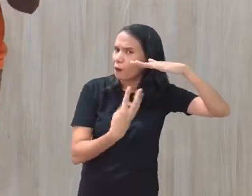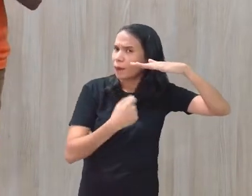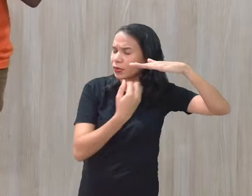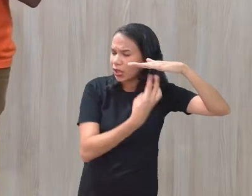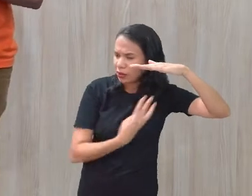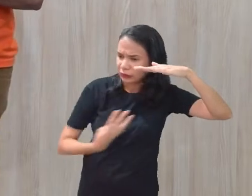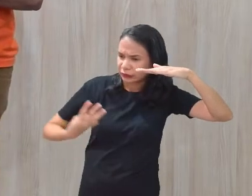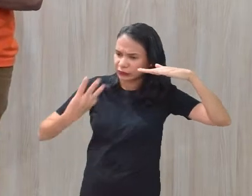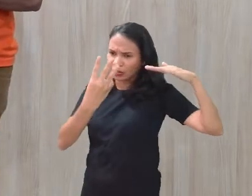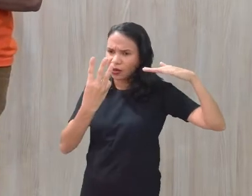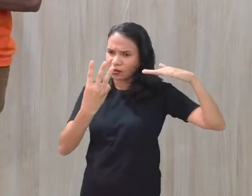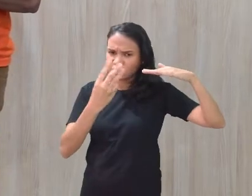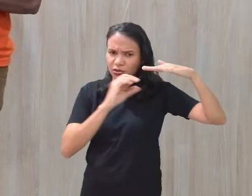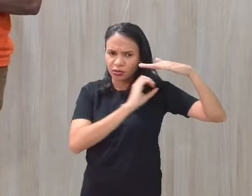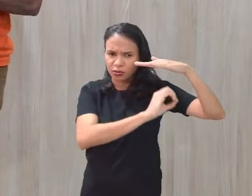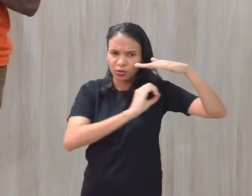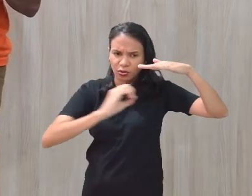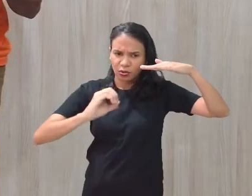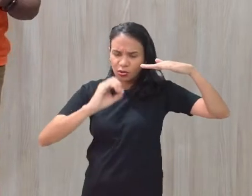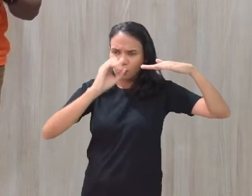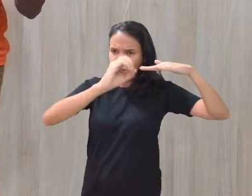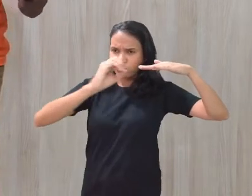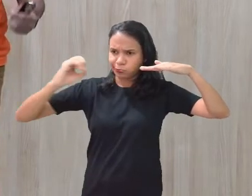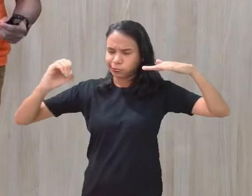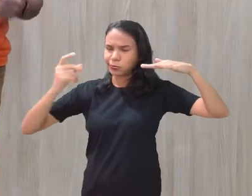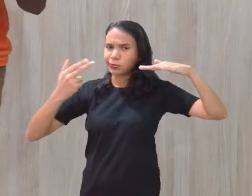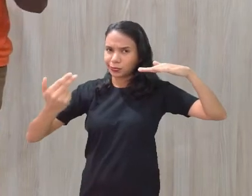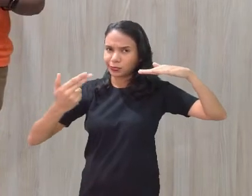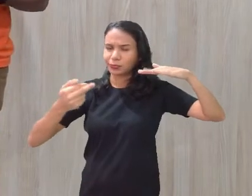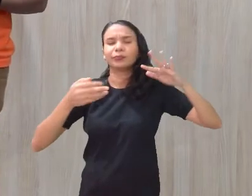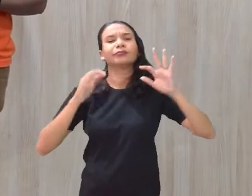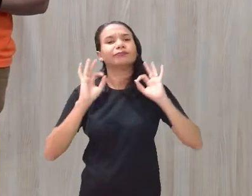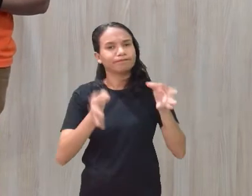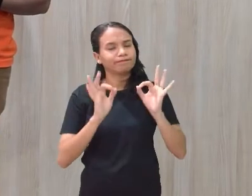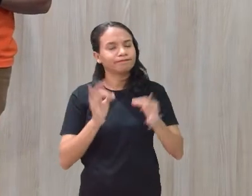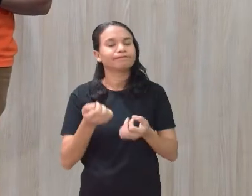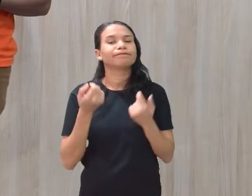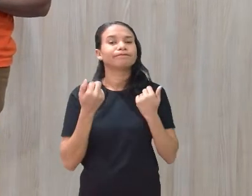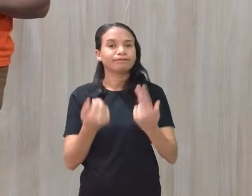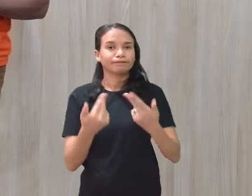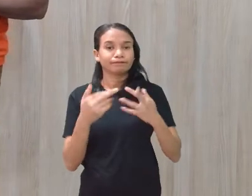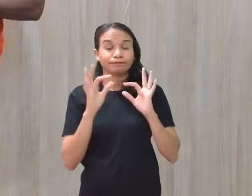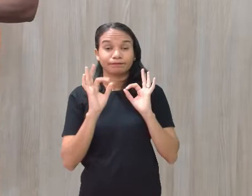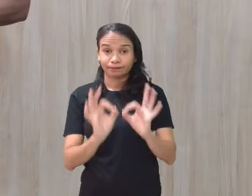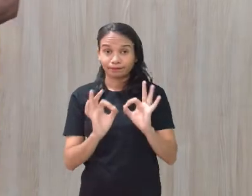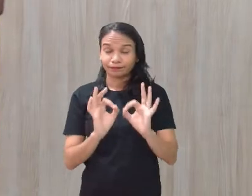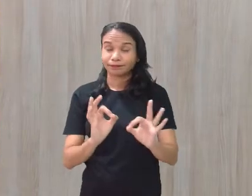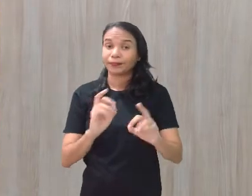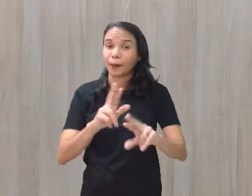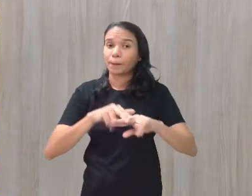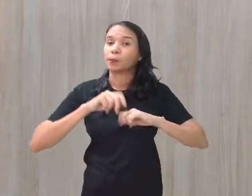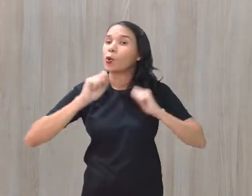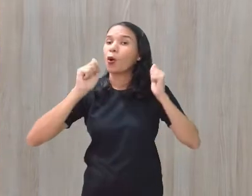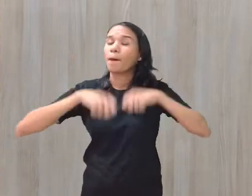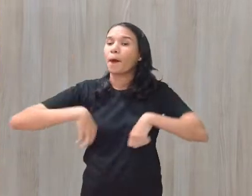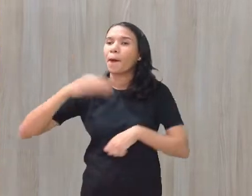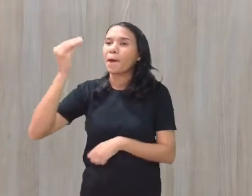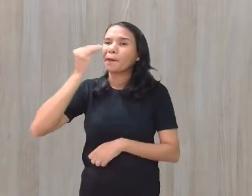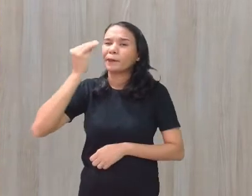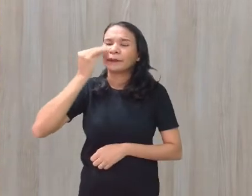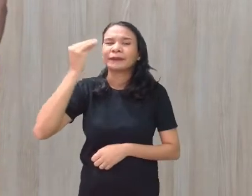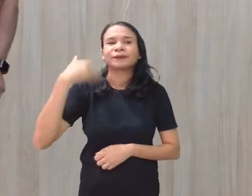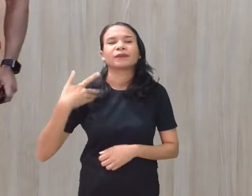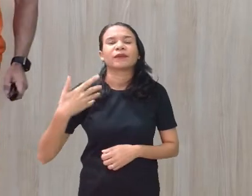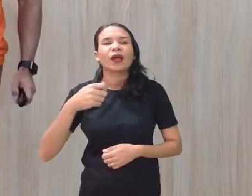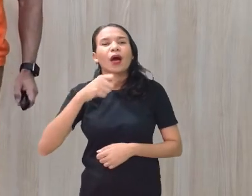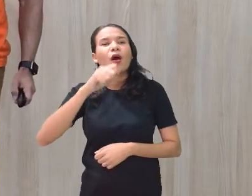ter, se tivesse 3 zeros, teria que ter 3 números depois da vírgula. Isso mesmo, certo? Então, pode notar que quando eu escrevo o